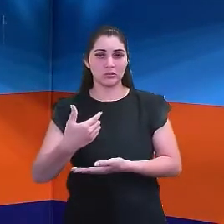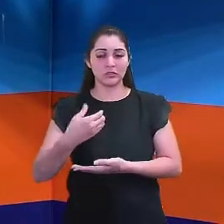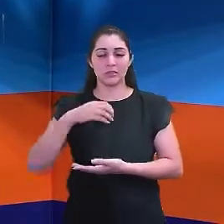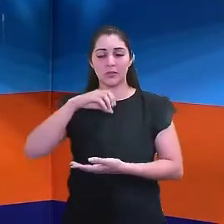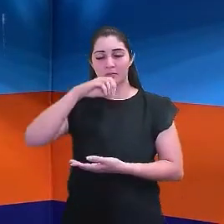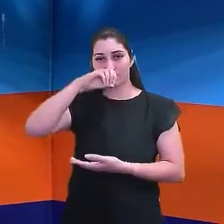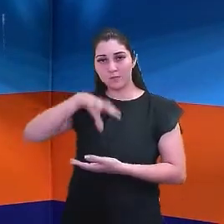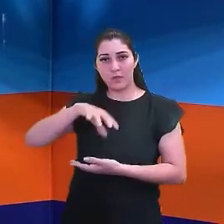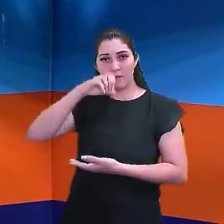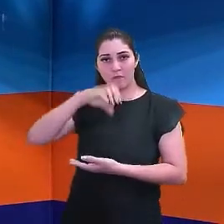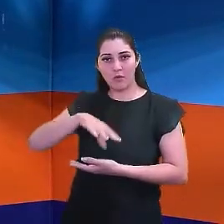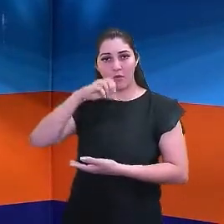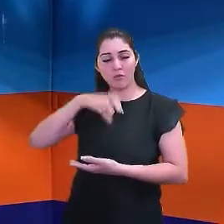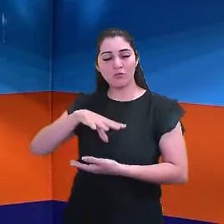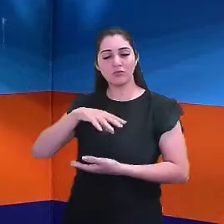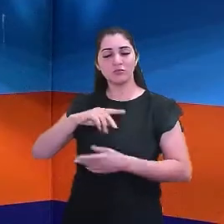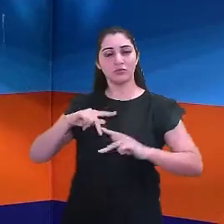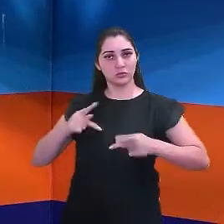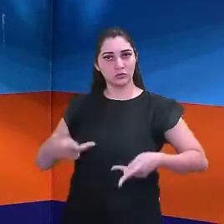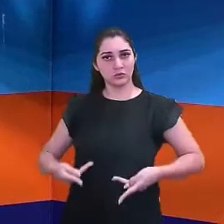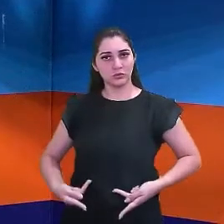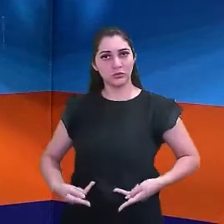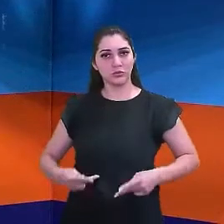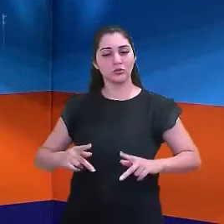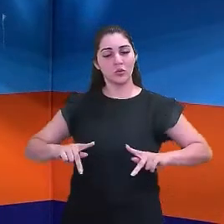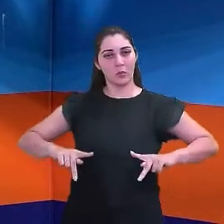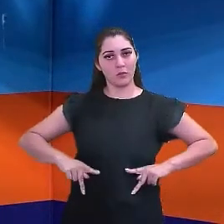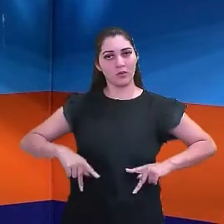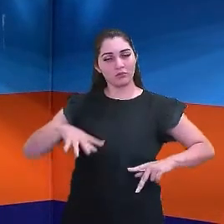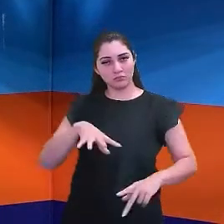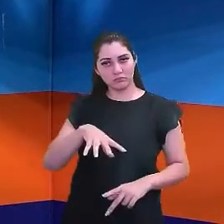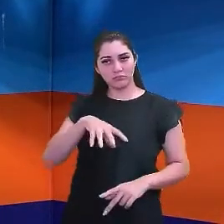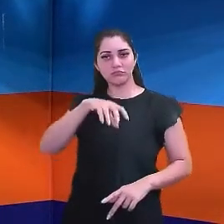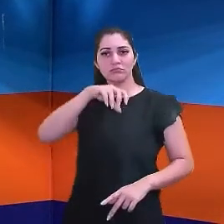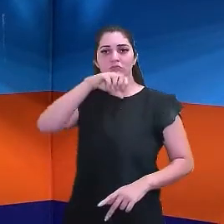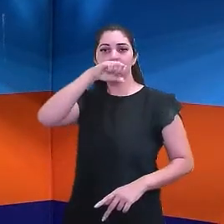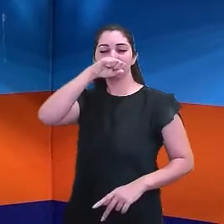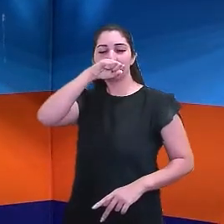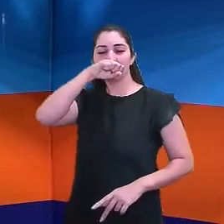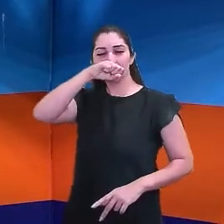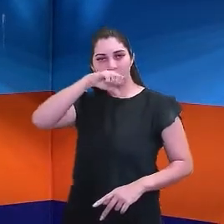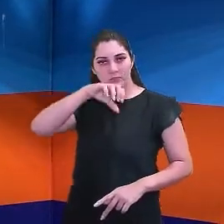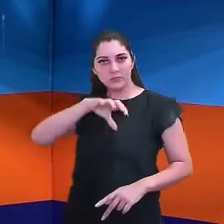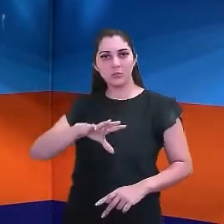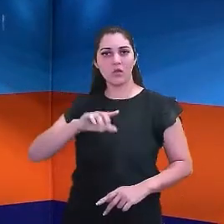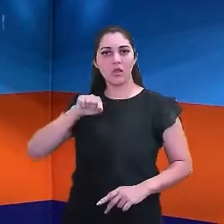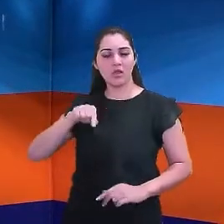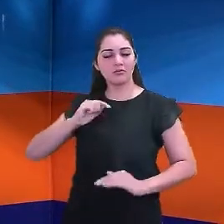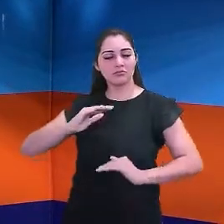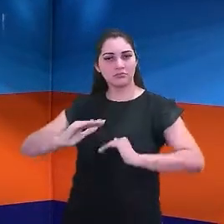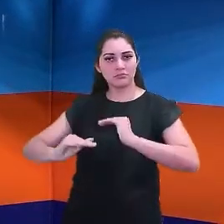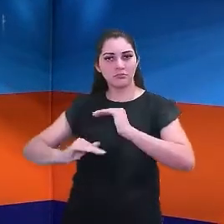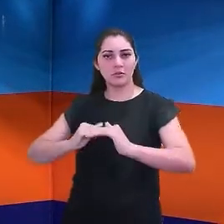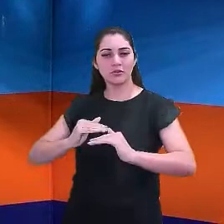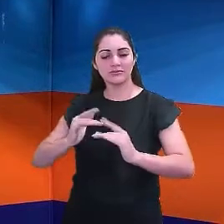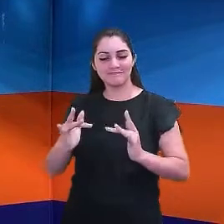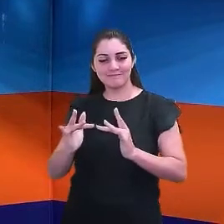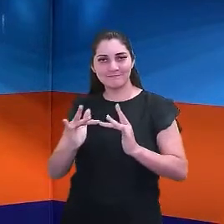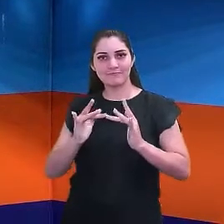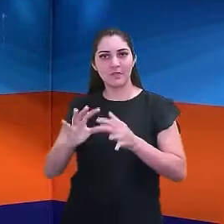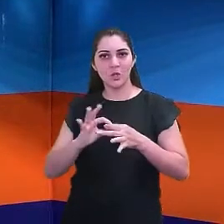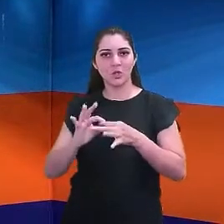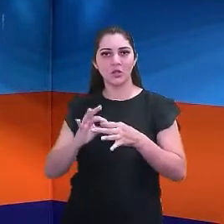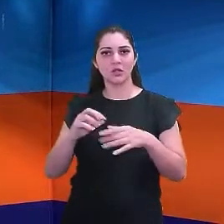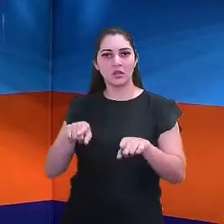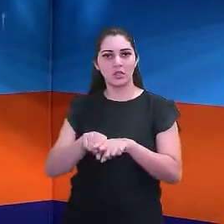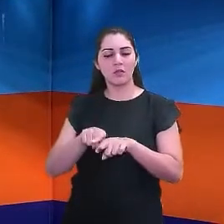tá, todo esse fenômeno ocorrendo lá nos pulmões. E lá, ó, a gente inspira e expira. Então, esse processo está intimamente ligado